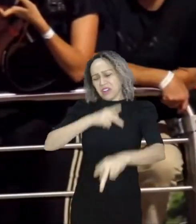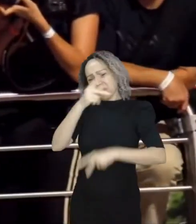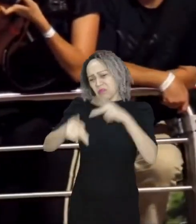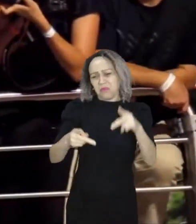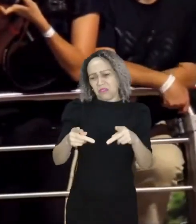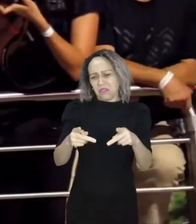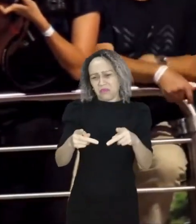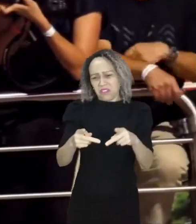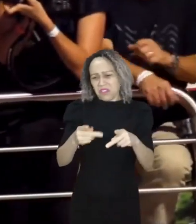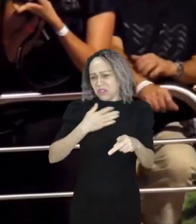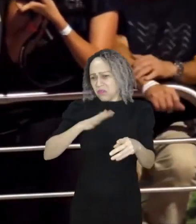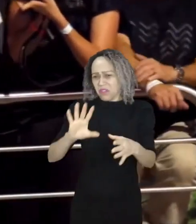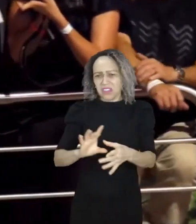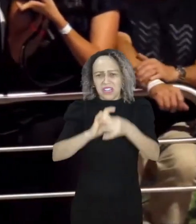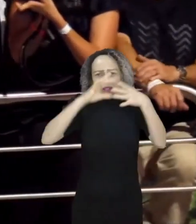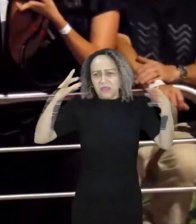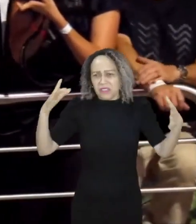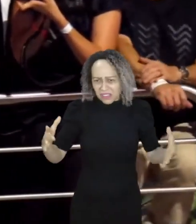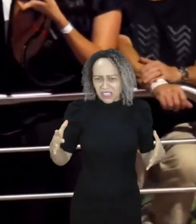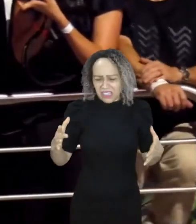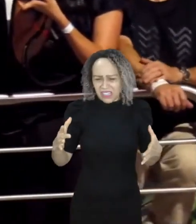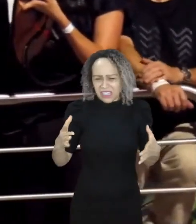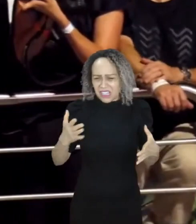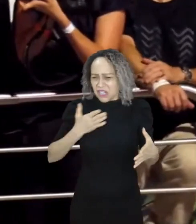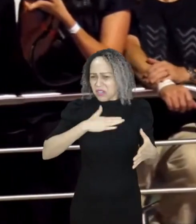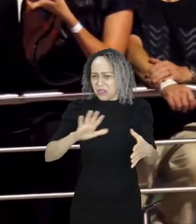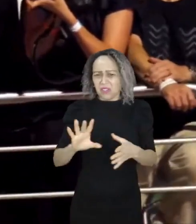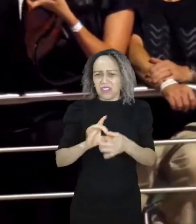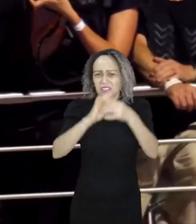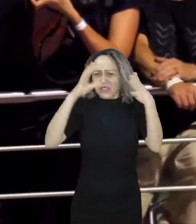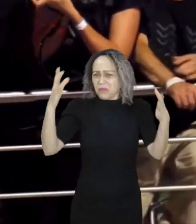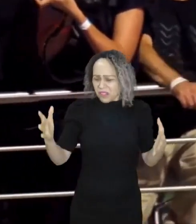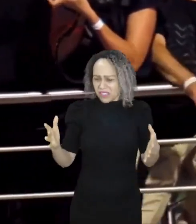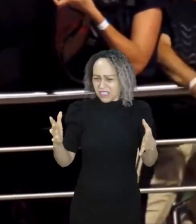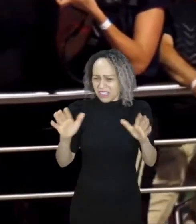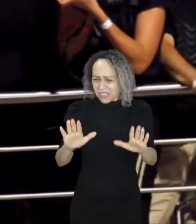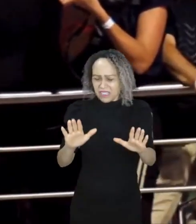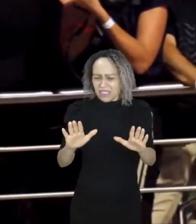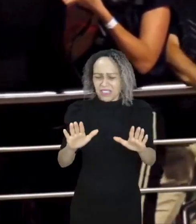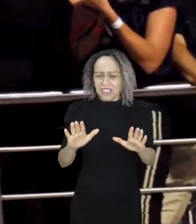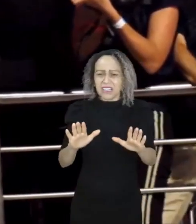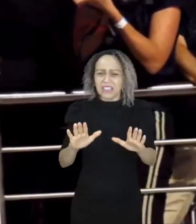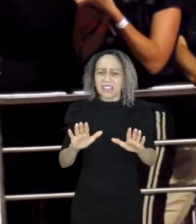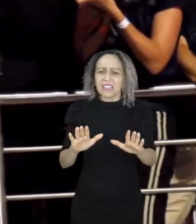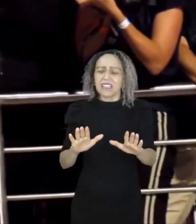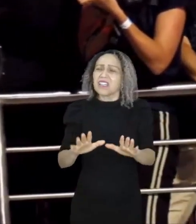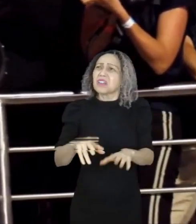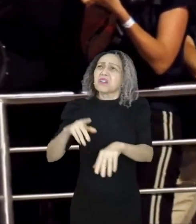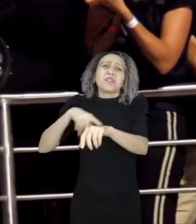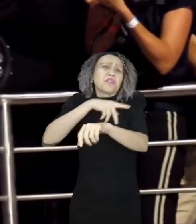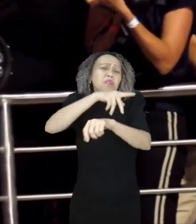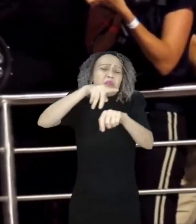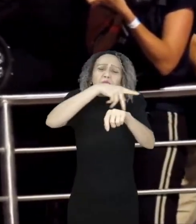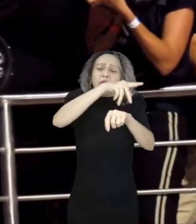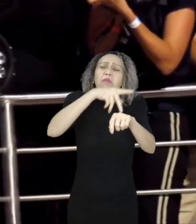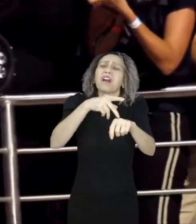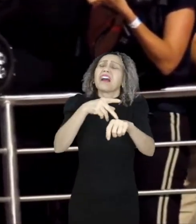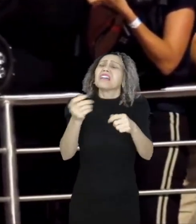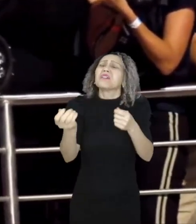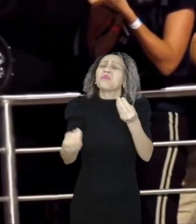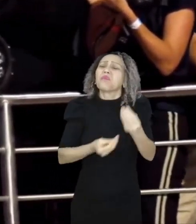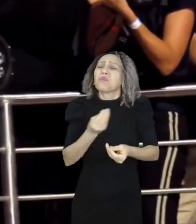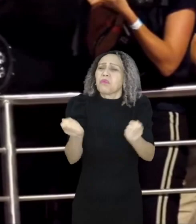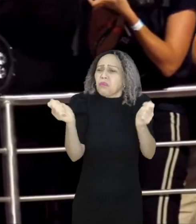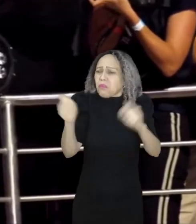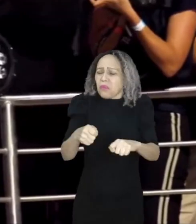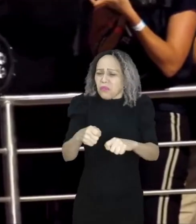de liberdade, é quem não gosta de democracia, e nenhuma nação do mundo será uma